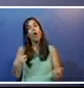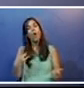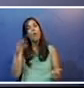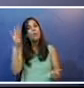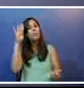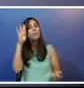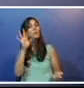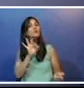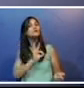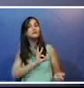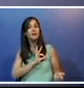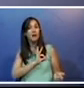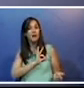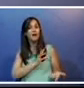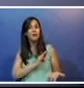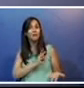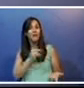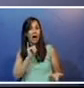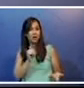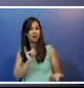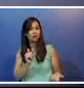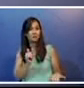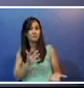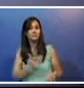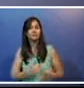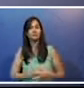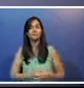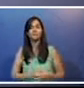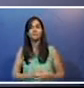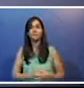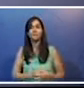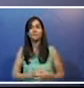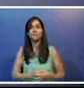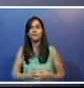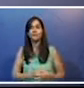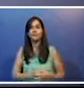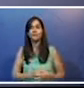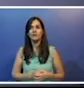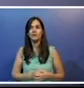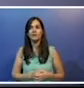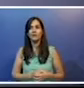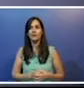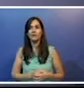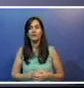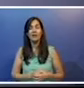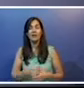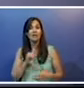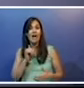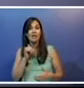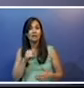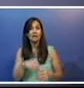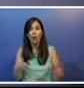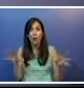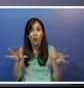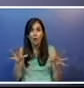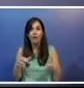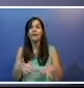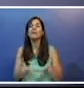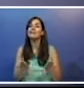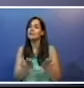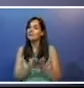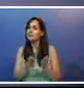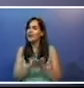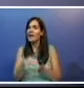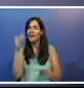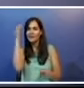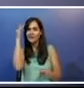os meninos gostam muito de narrativa policial ou de enigma. Narrativa de terror também,